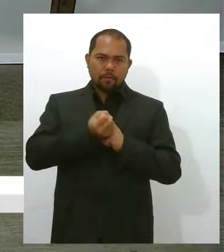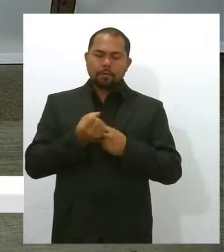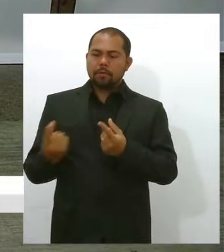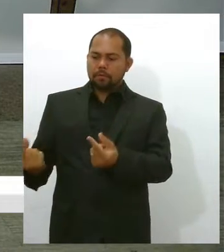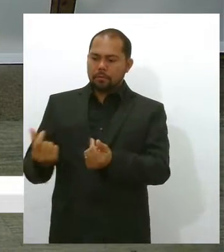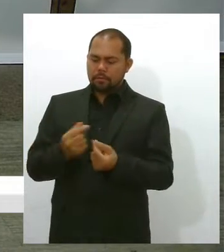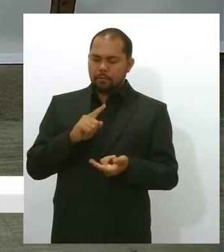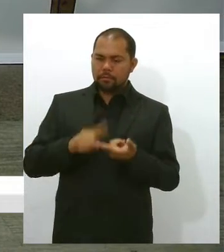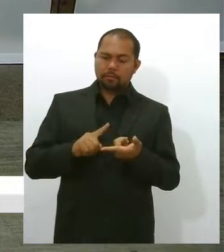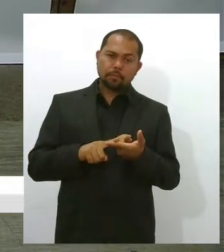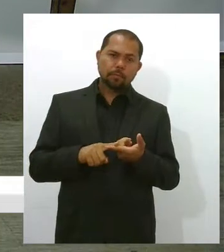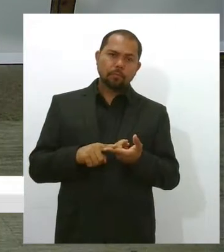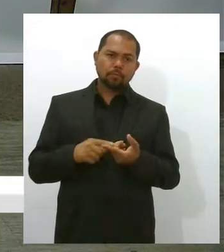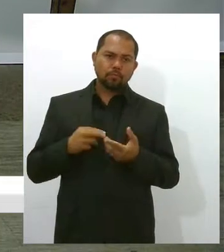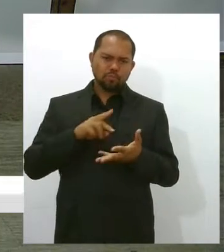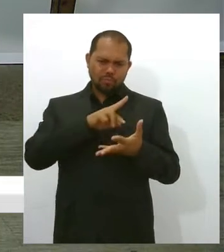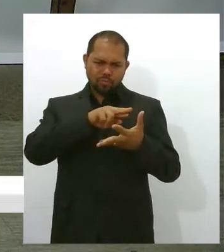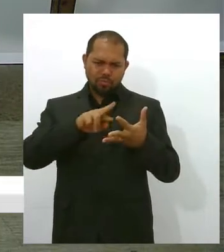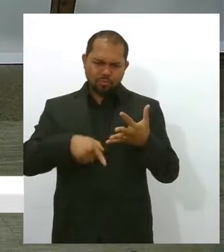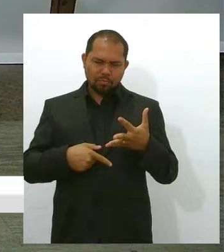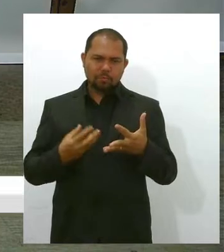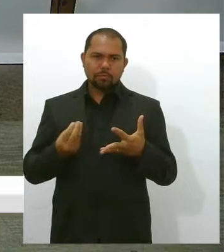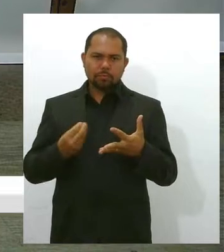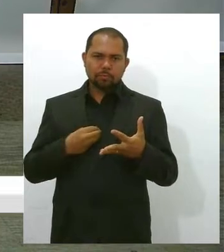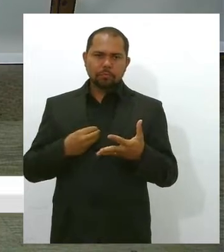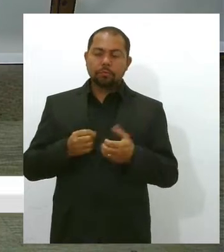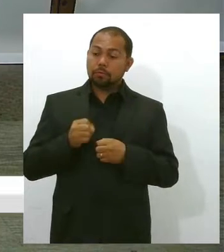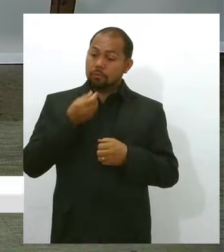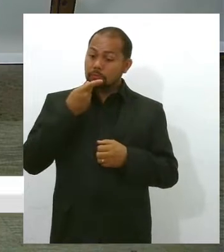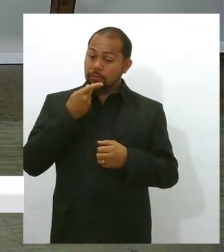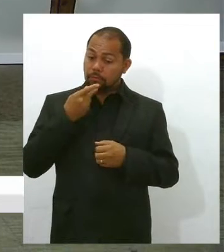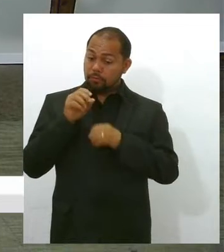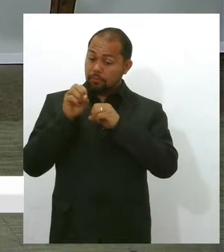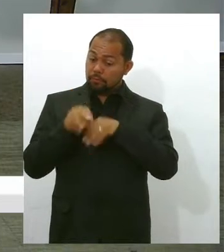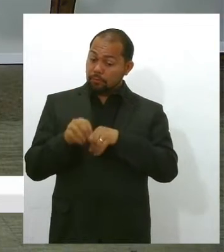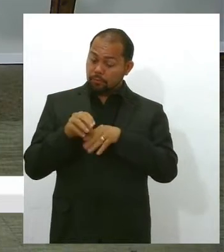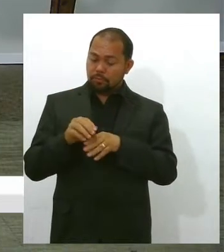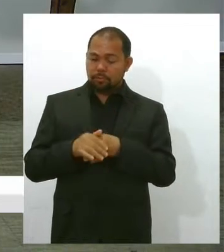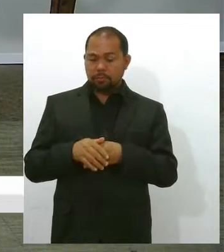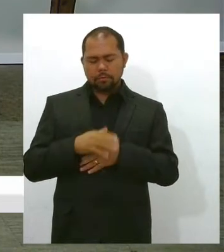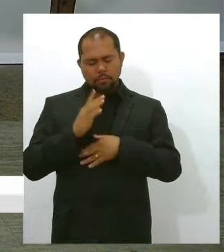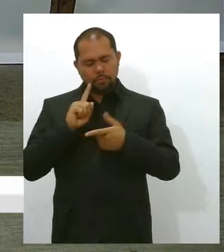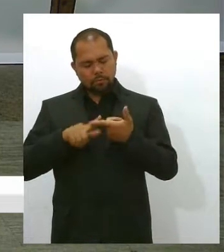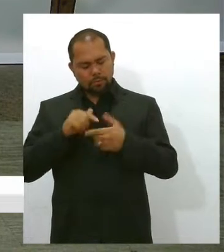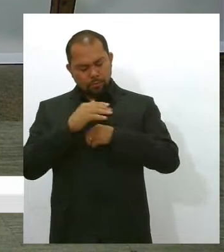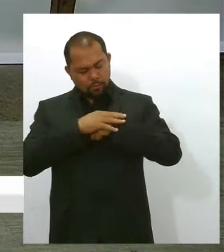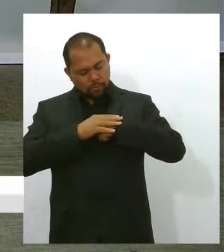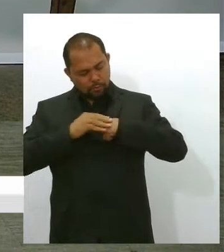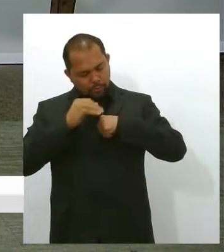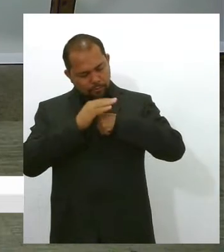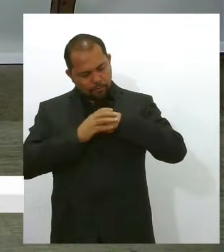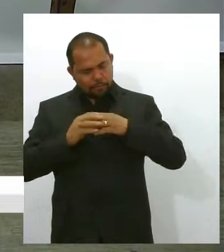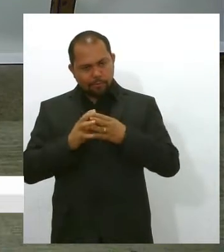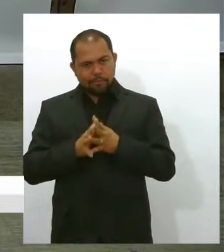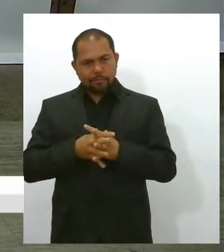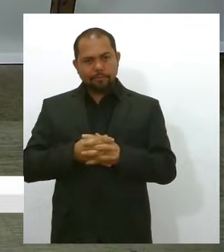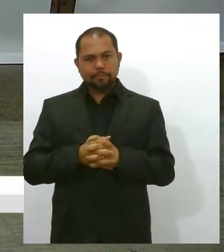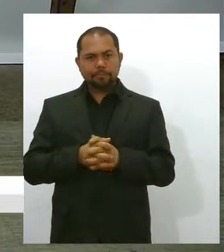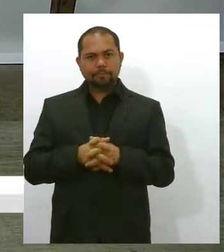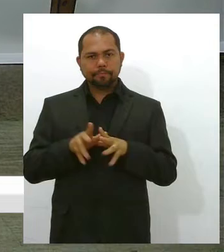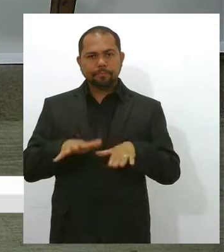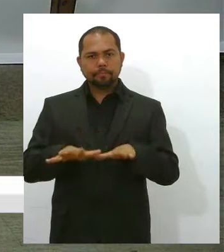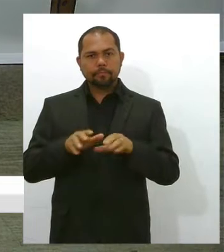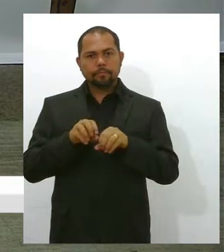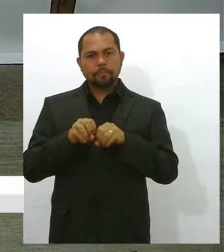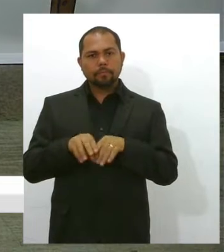quando a gente fala em educar e também dar esse afeto a partir da educação. Mas eu queria, para a gente não ser